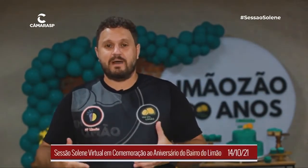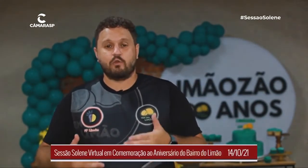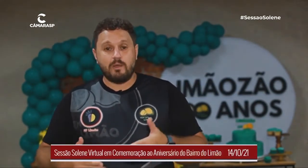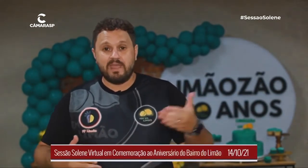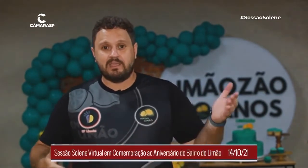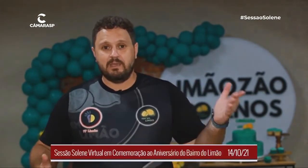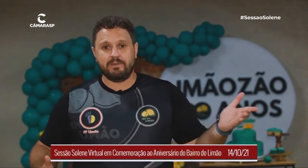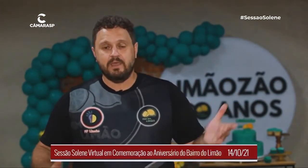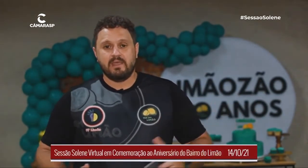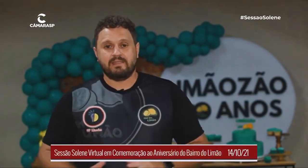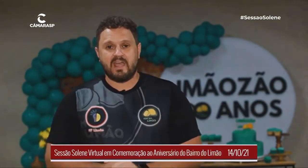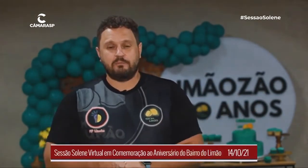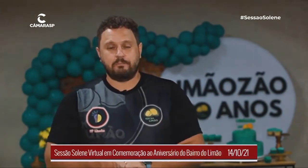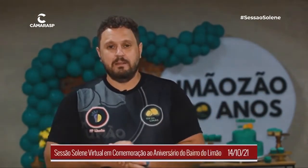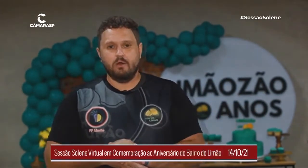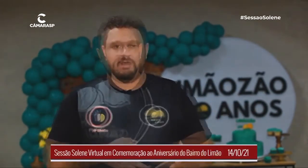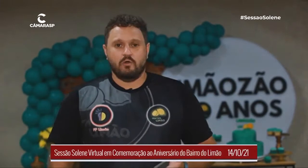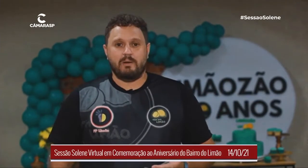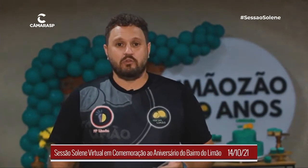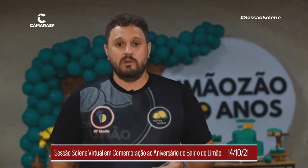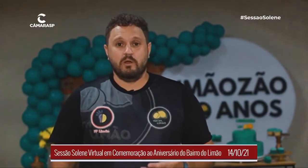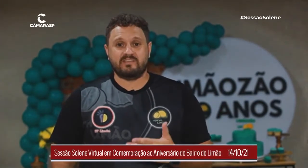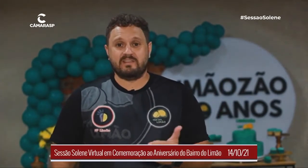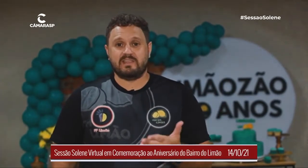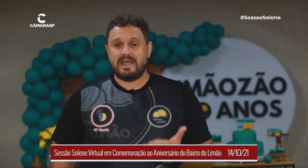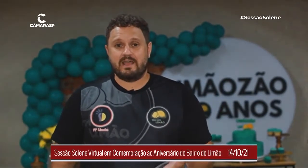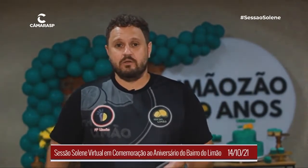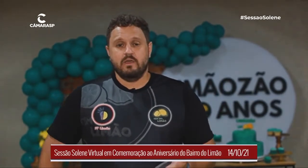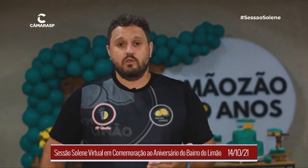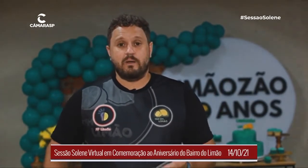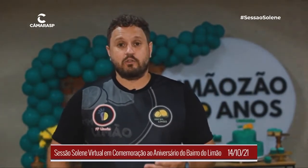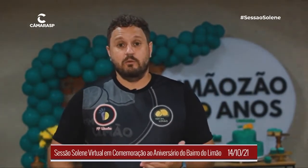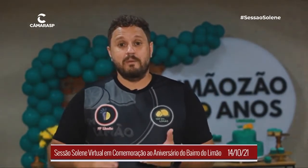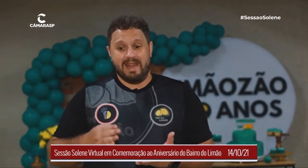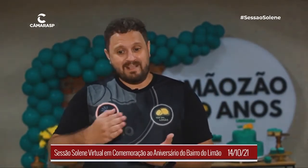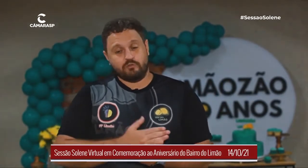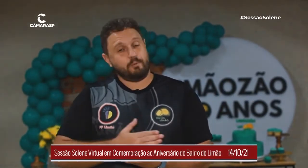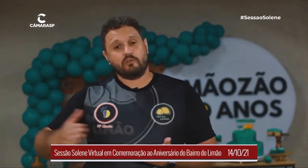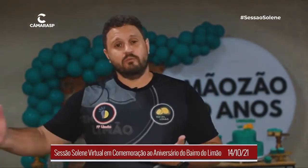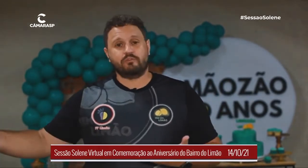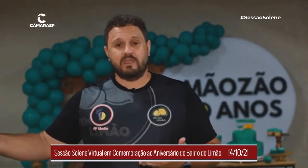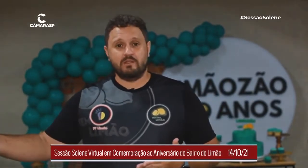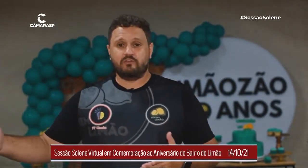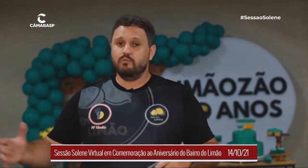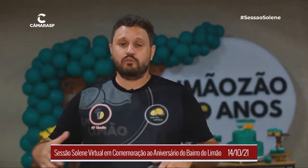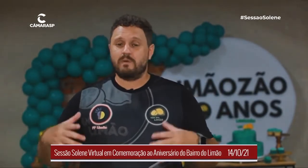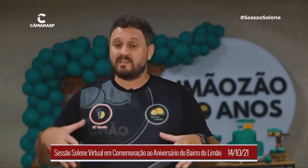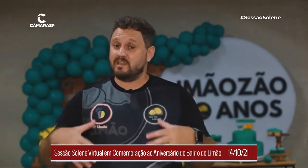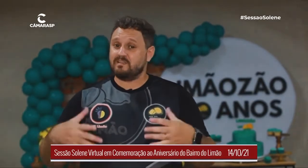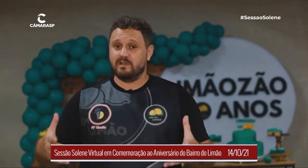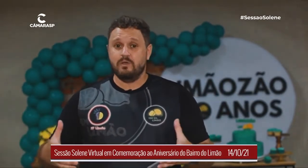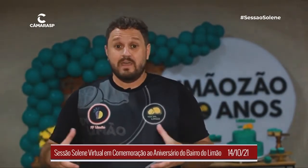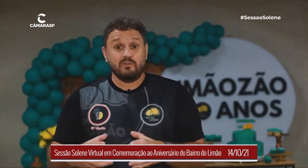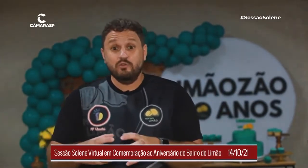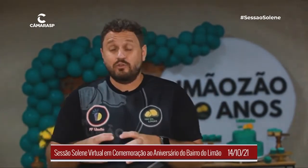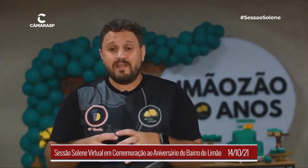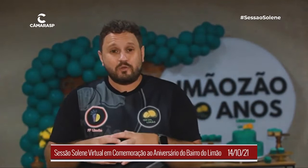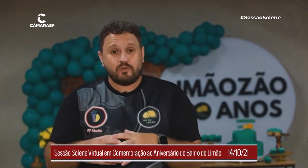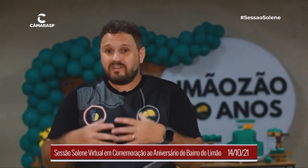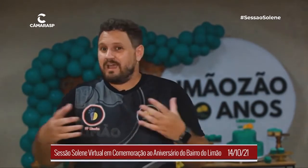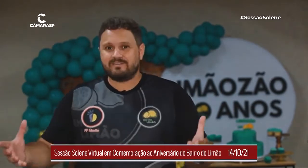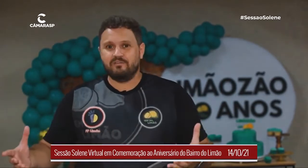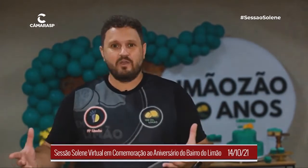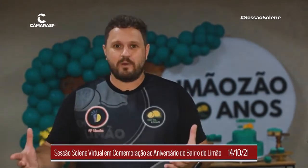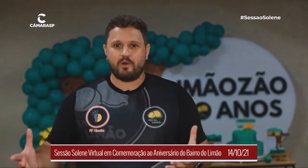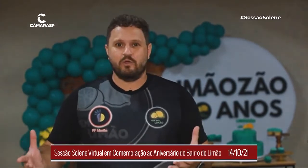trabalho, que eu iniciei esse trabalho com a minha equipe da FP Limão. O bairro do Limão é centenário, o bairro do Limão merece os próximos 100 anos de muito mais atenção e de